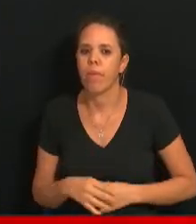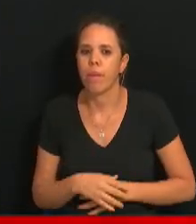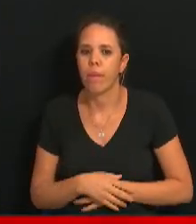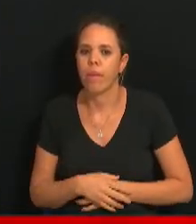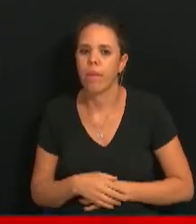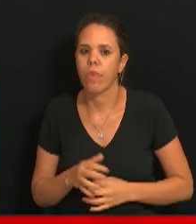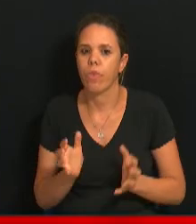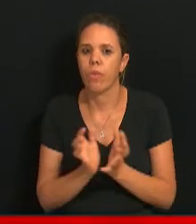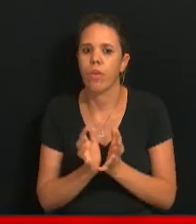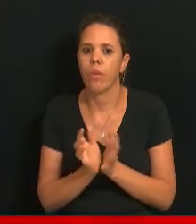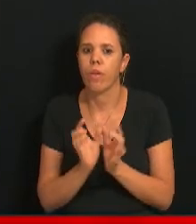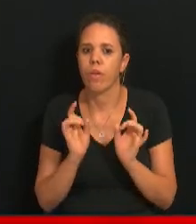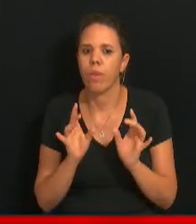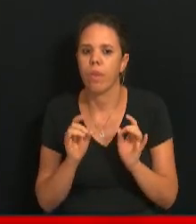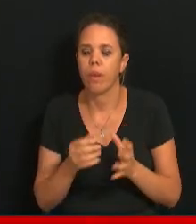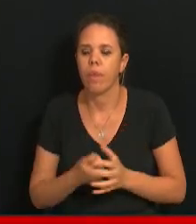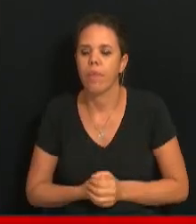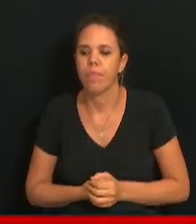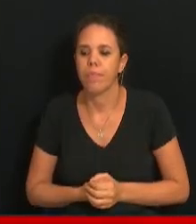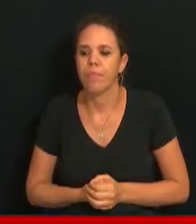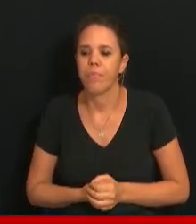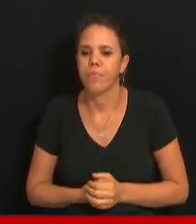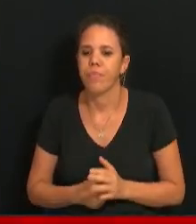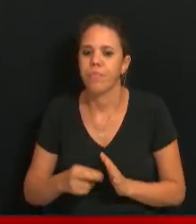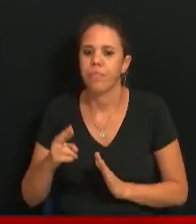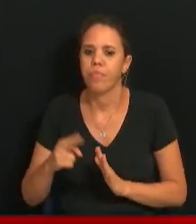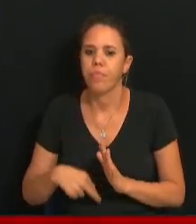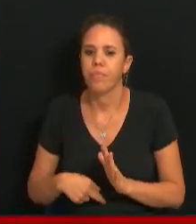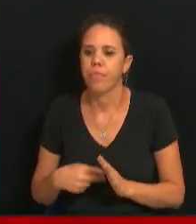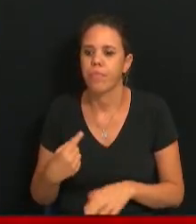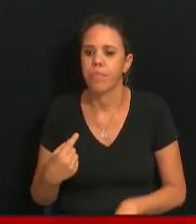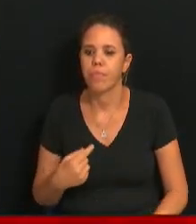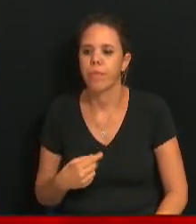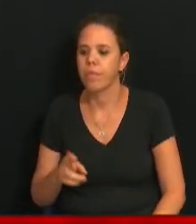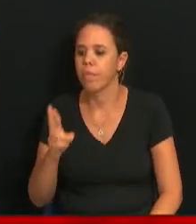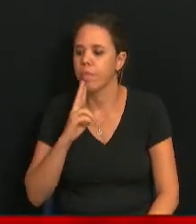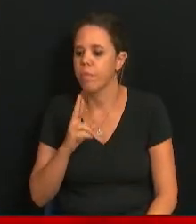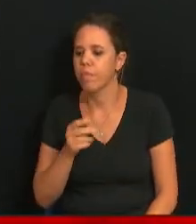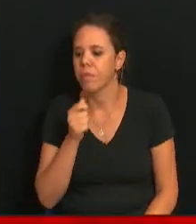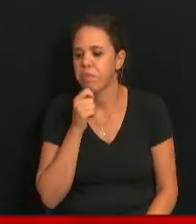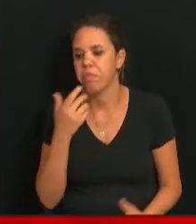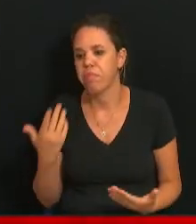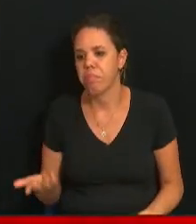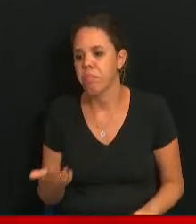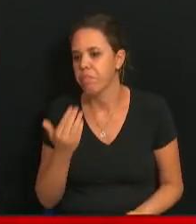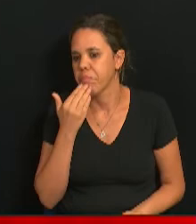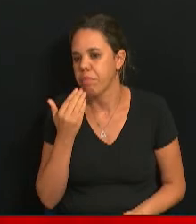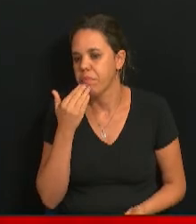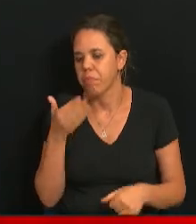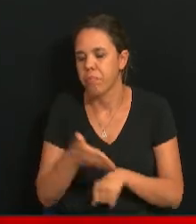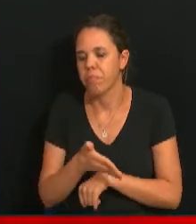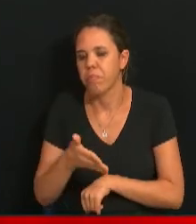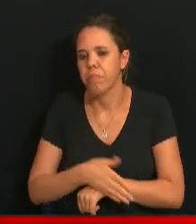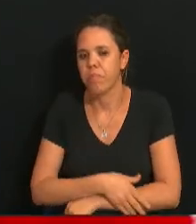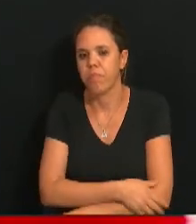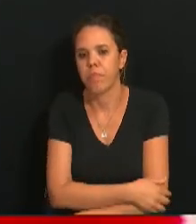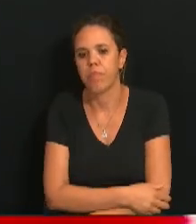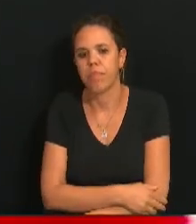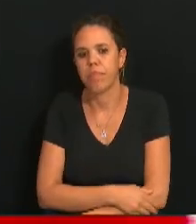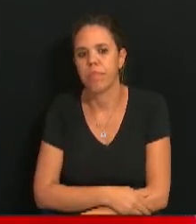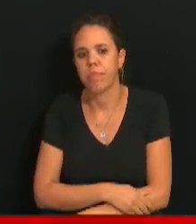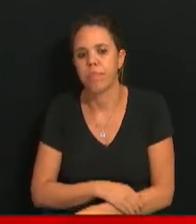comissão especial, que nós temos esse protocolo e não foi respondido. Tá? Nós pedimos a participação em